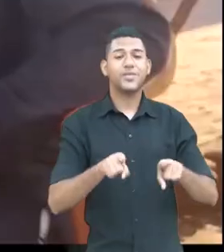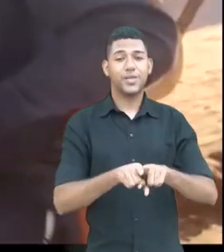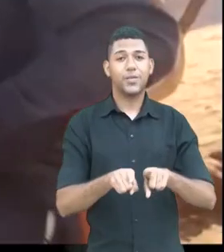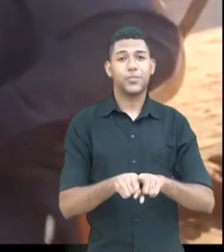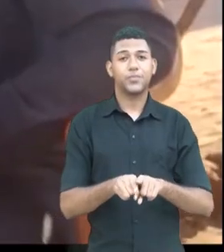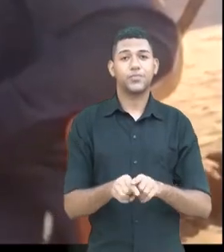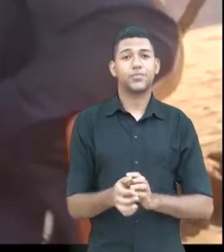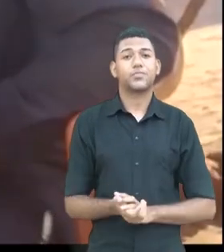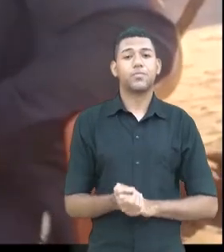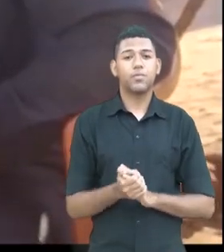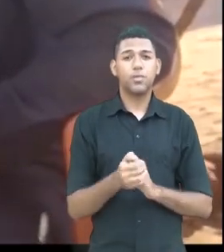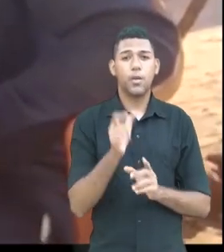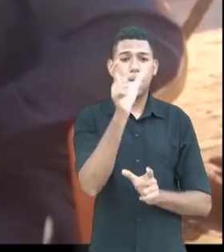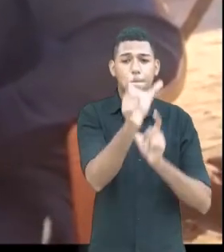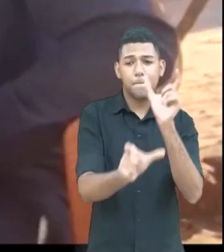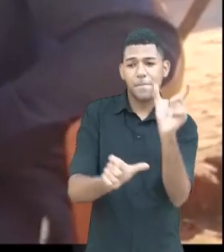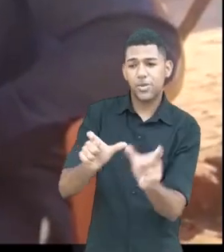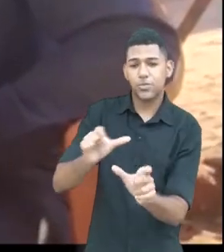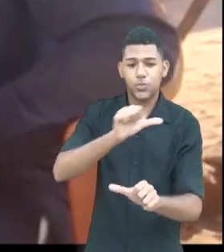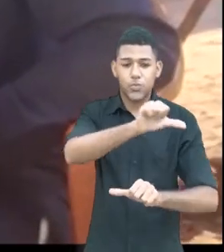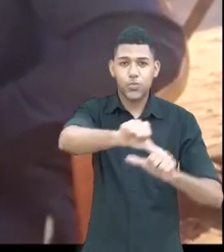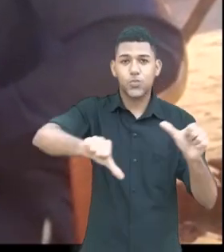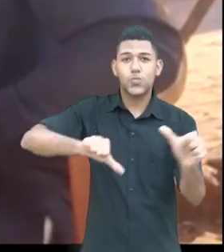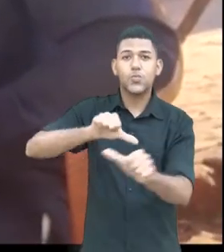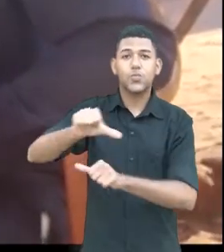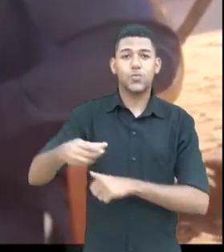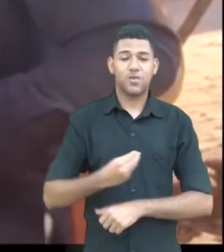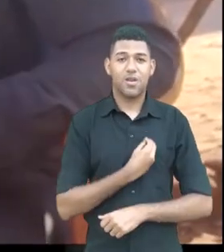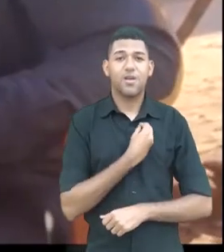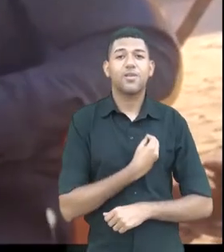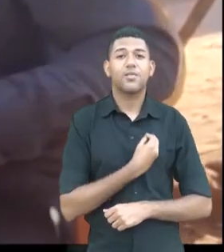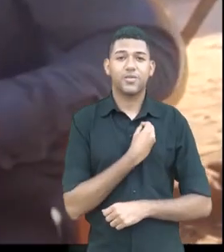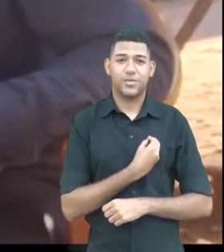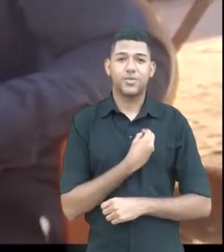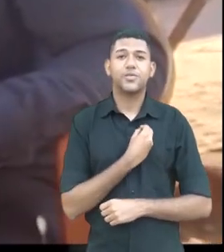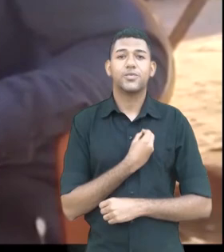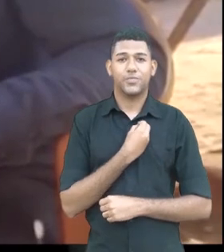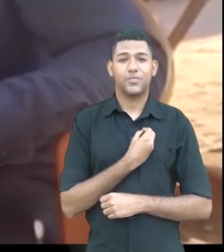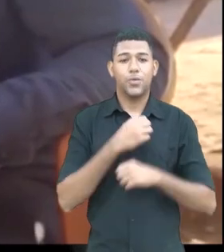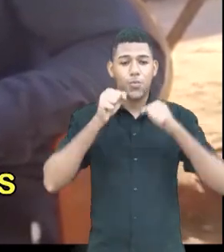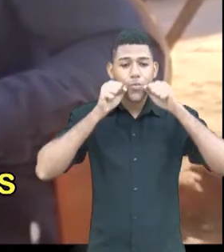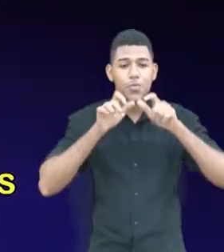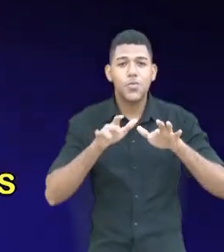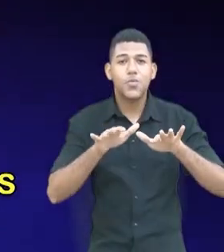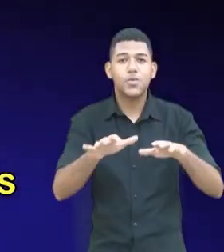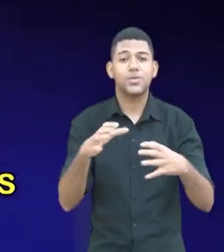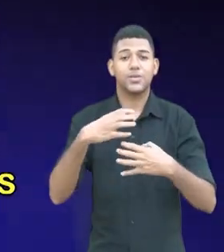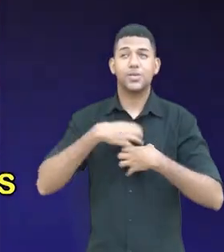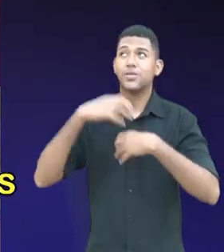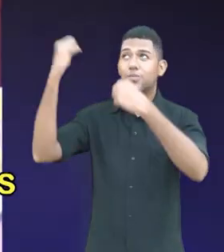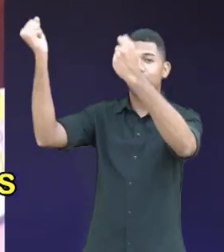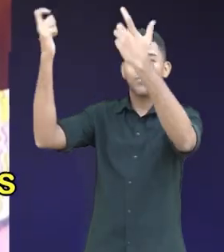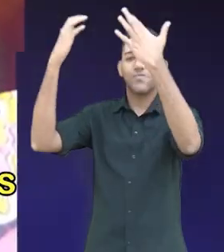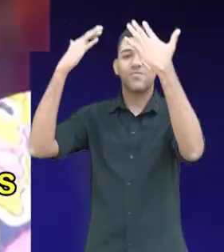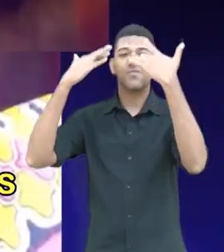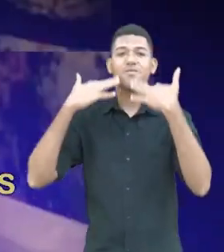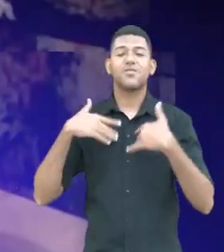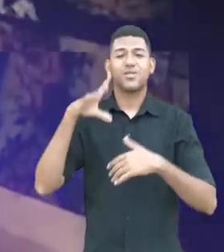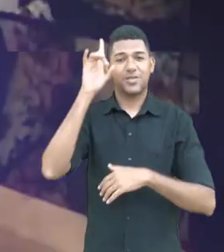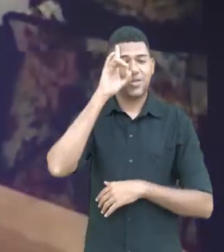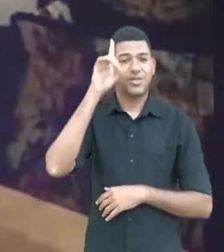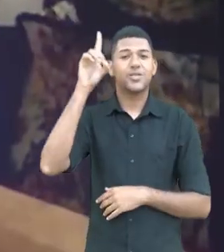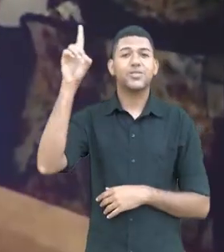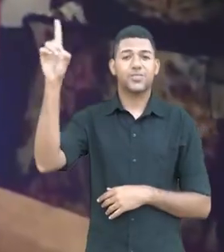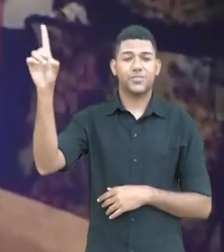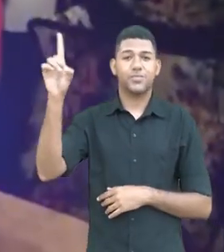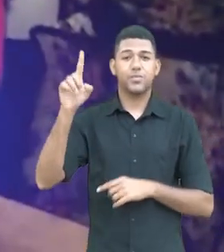Trindade. Vidas têm sido impactadas, alcançadas e abençoadas por esta grande obra de missões